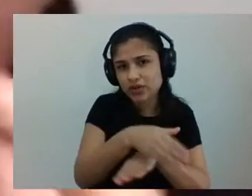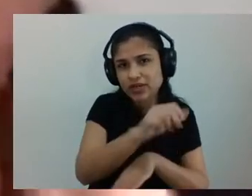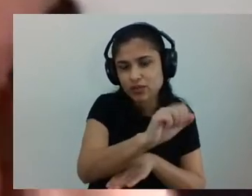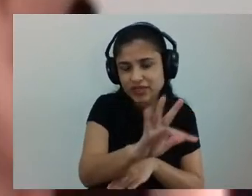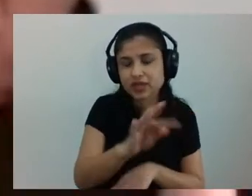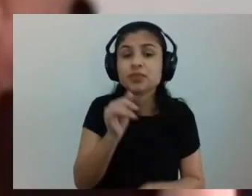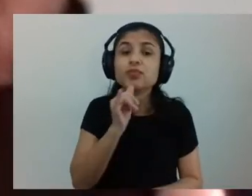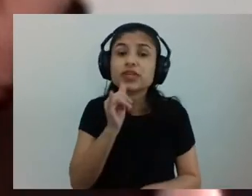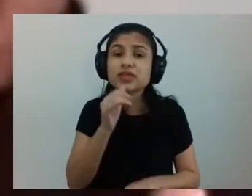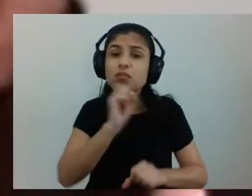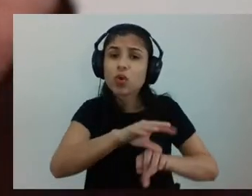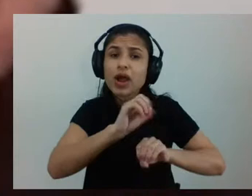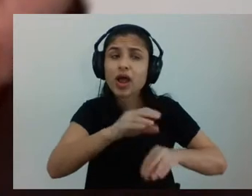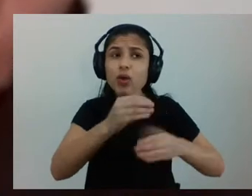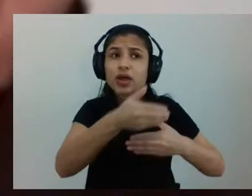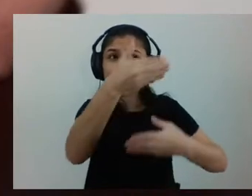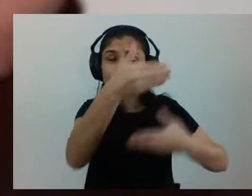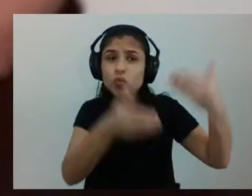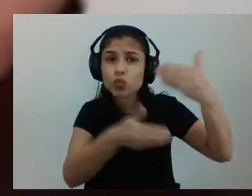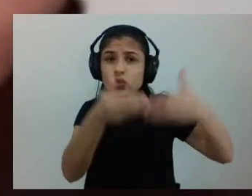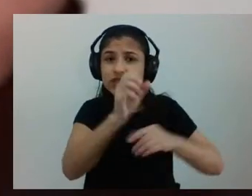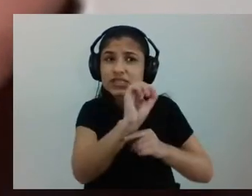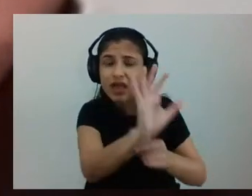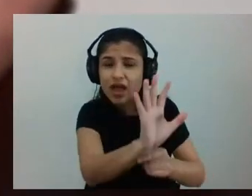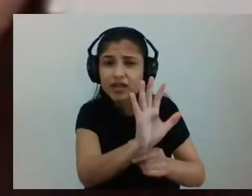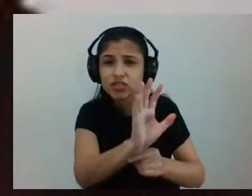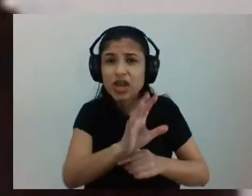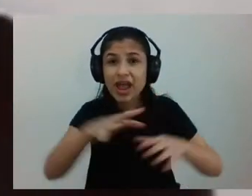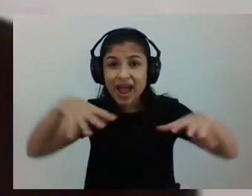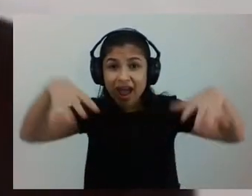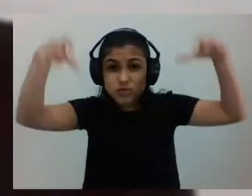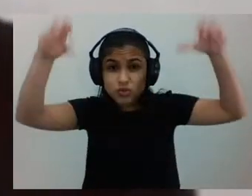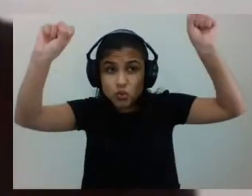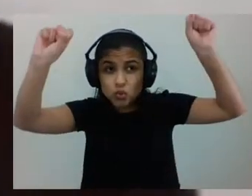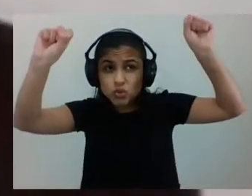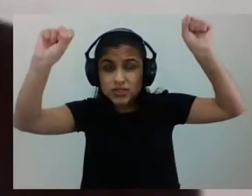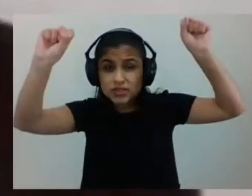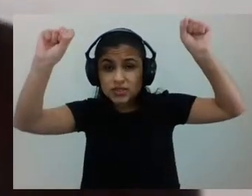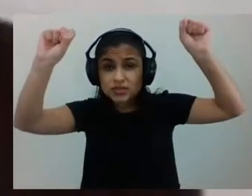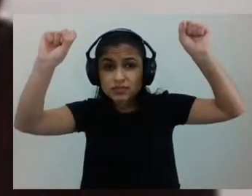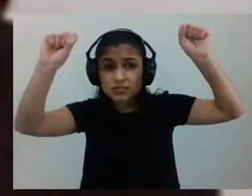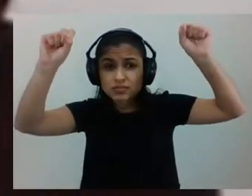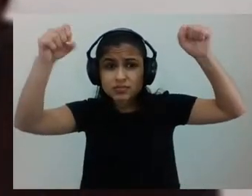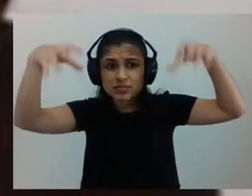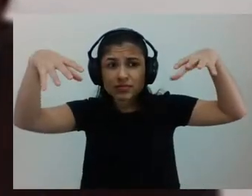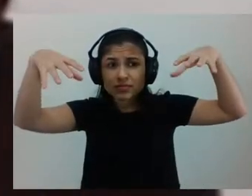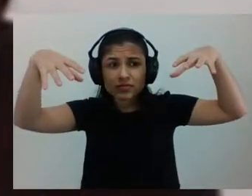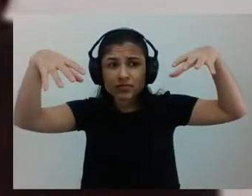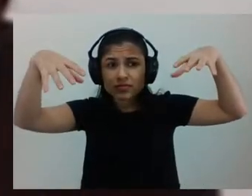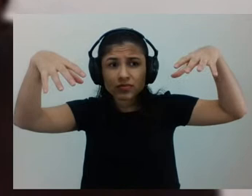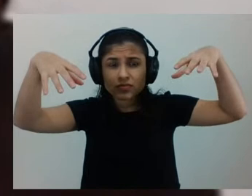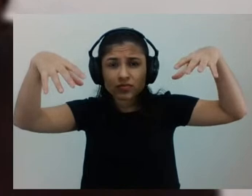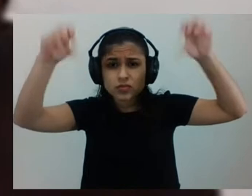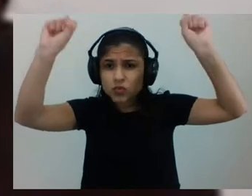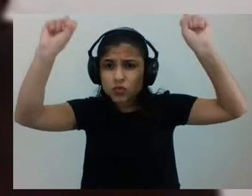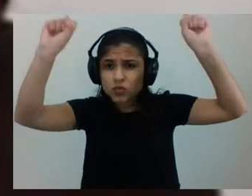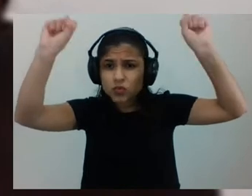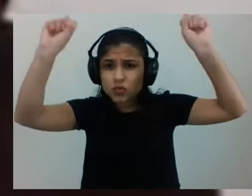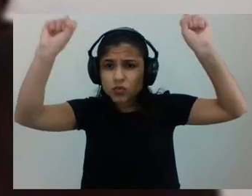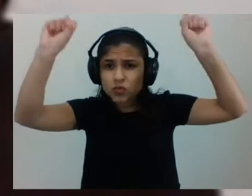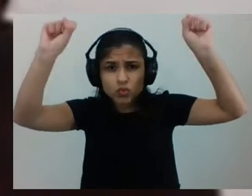slides. As luzes da T, se você vai desligar para usar o data show, elas não desligam paralelamente com a lousa. Elas